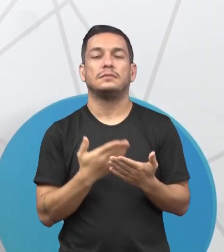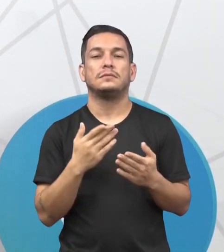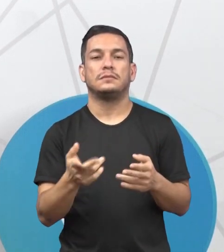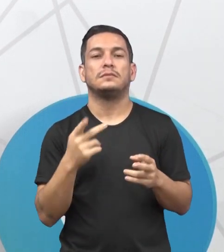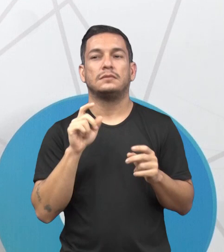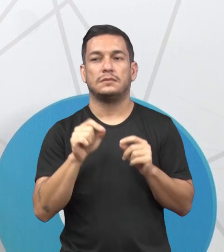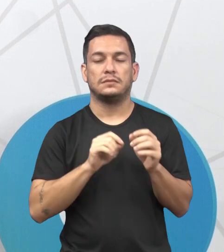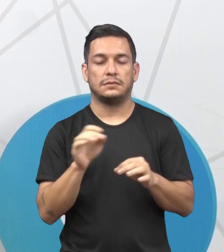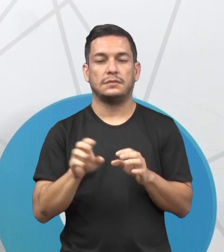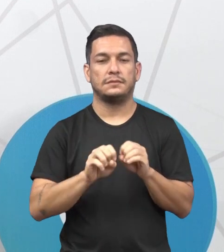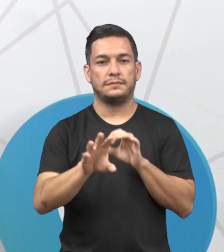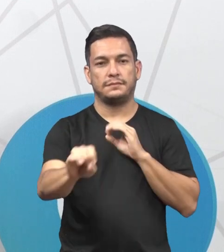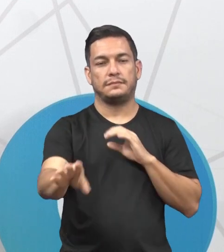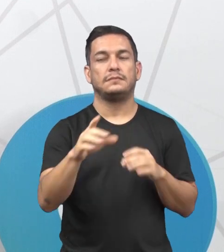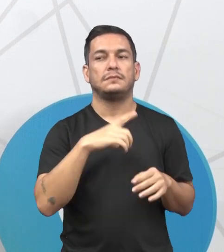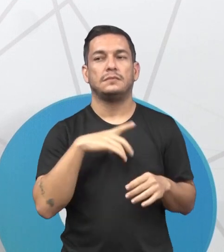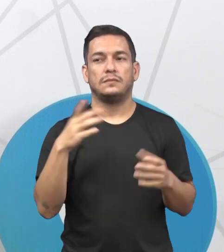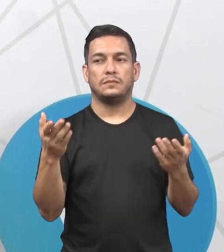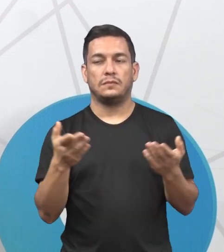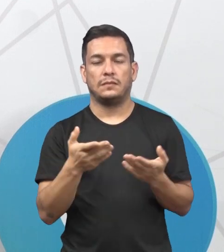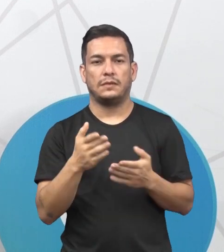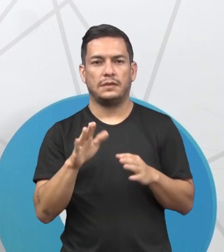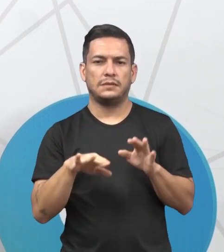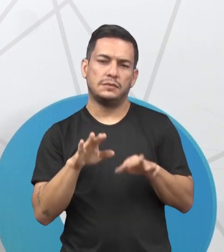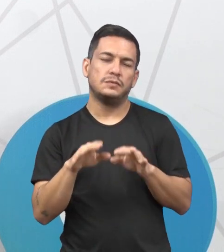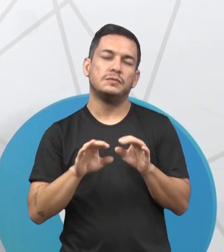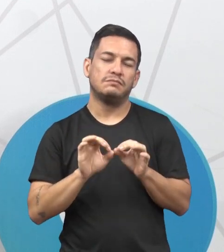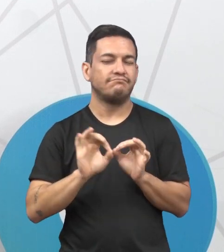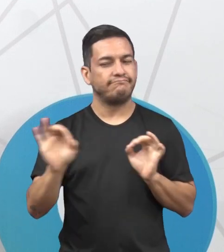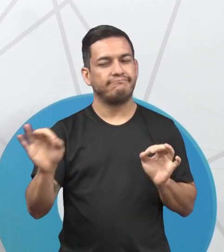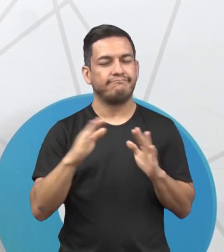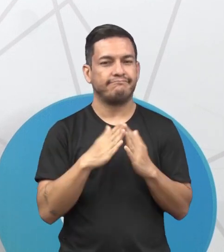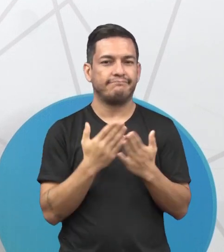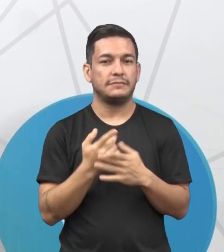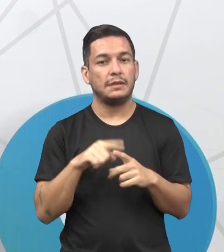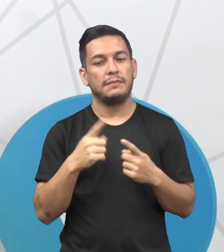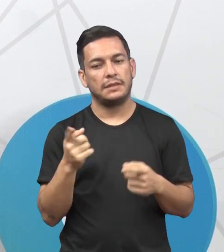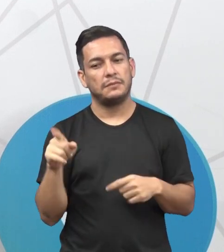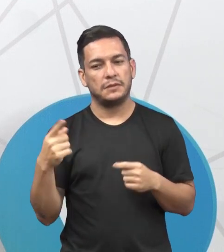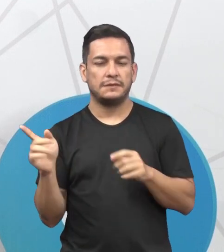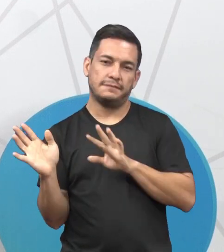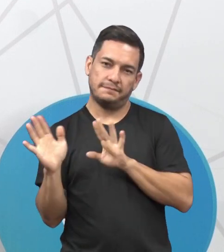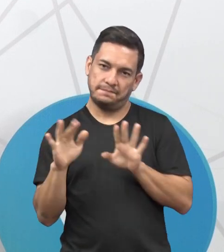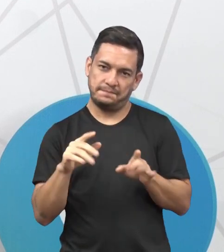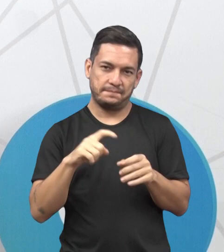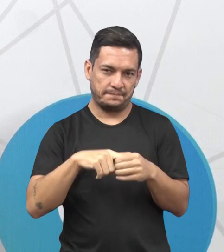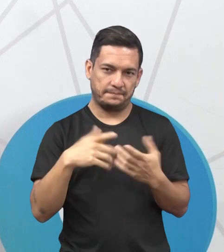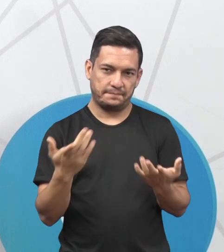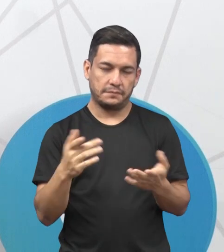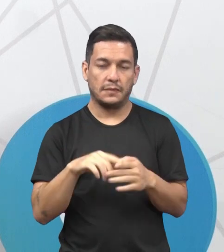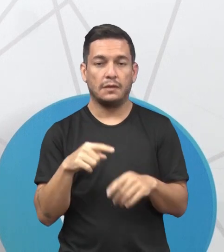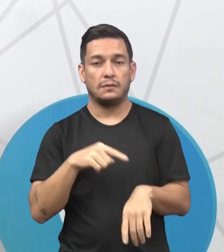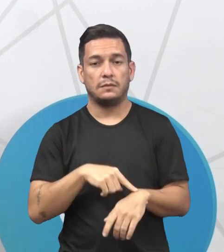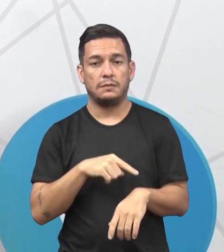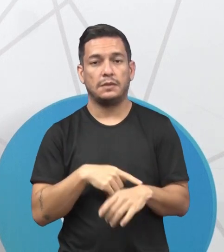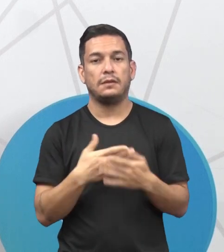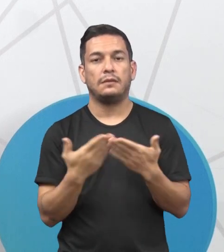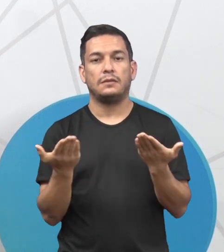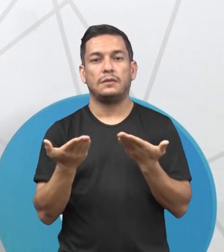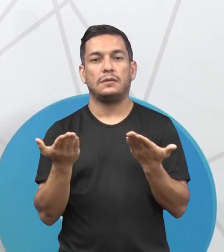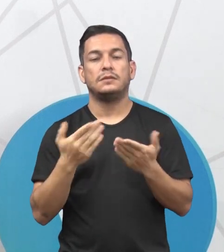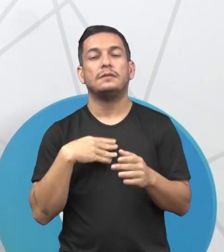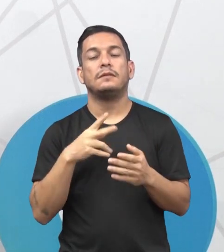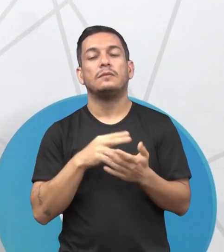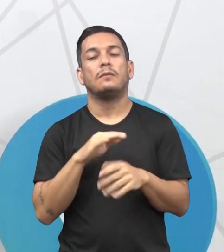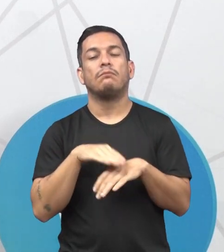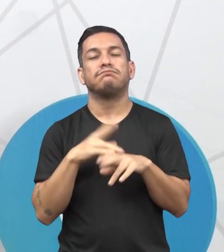os estudos à distância. Estamos aí longe, um pouco afastados da escola, mas breve nós retornaremos. Nesse momento, na aula de hoje, nós